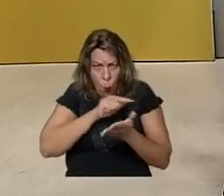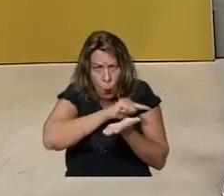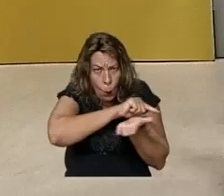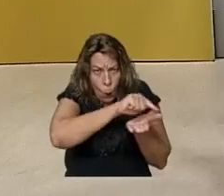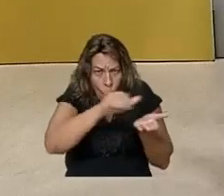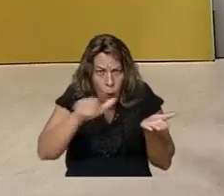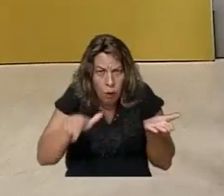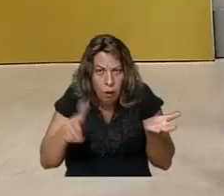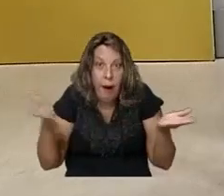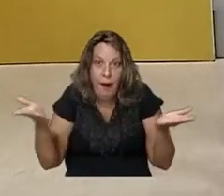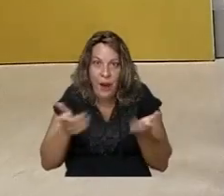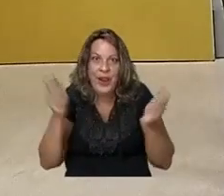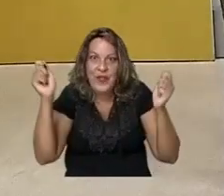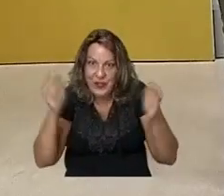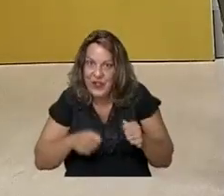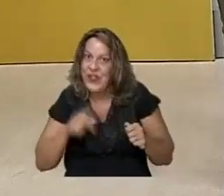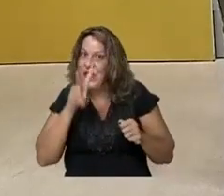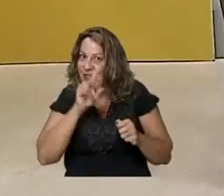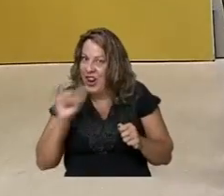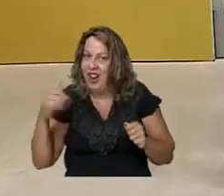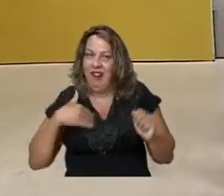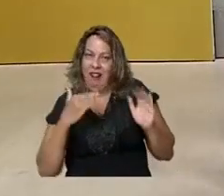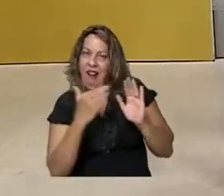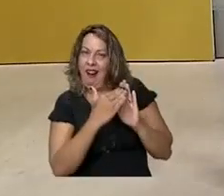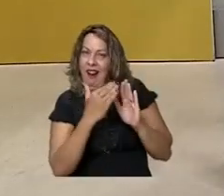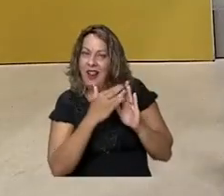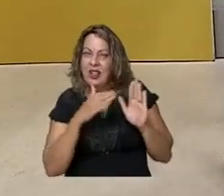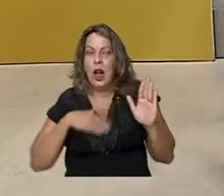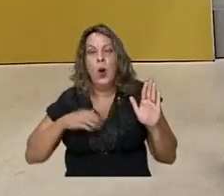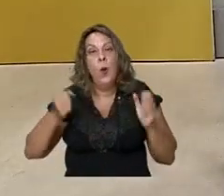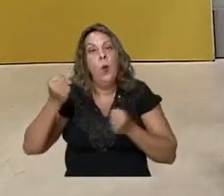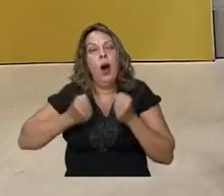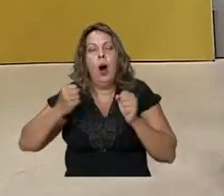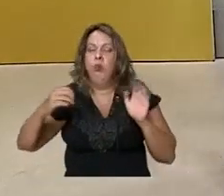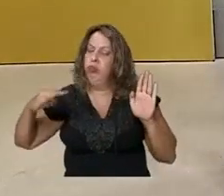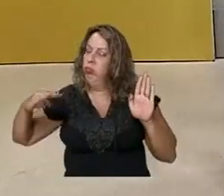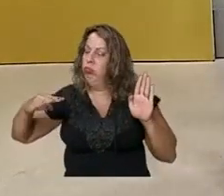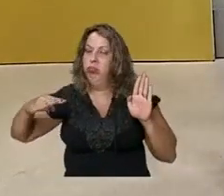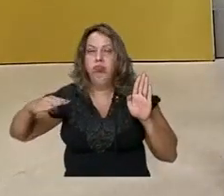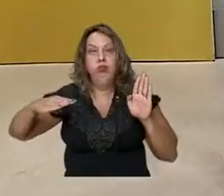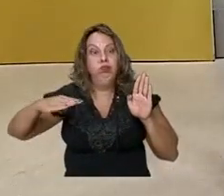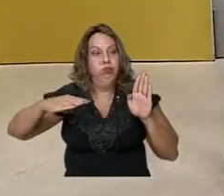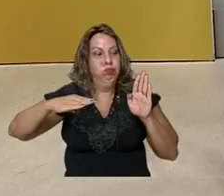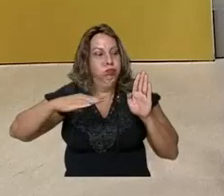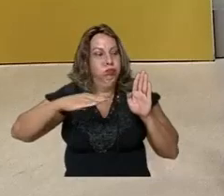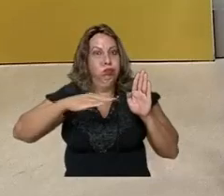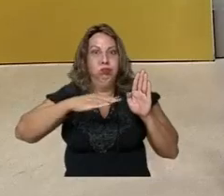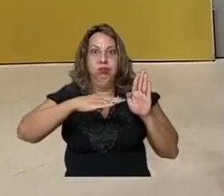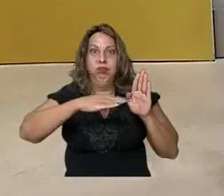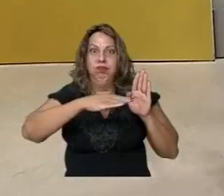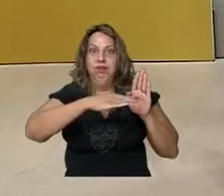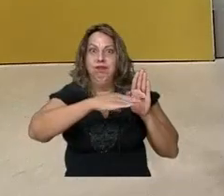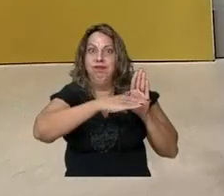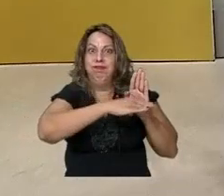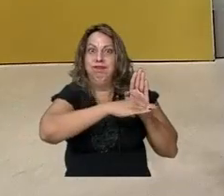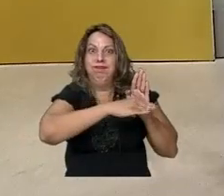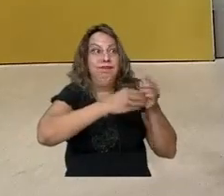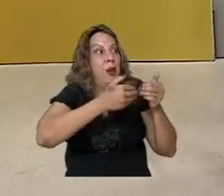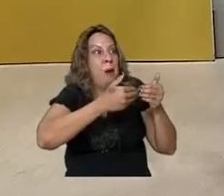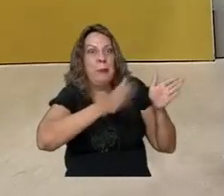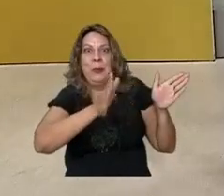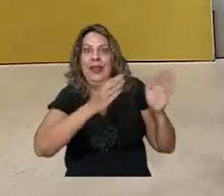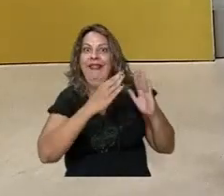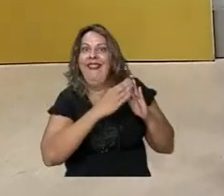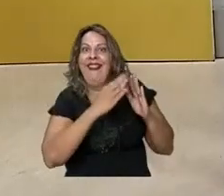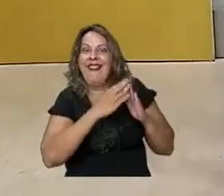essa garagem. Vamos nessa, ó. Alguém vai ter a alegria de comandar o volante do nosso terceiro prêmio. Já tá buzinando para mandar abrir o portão da